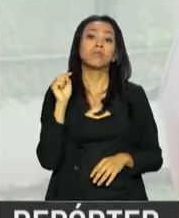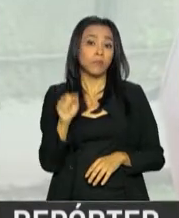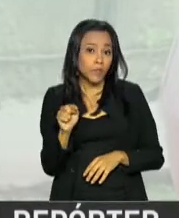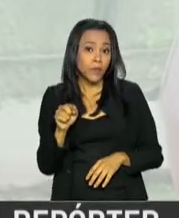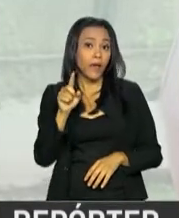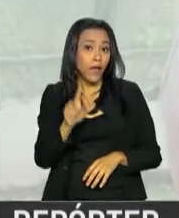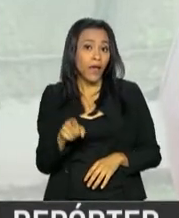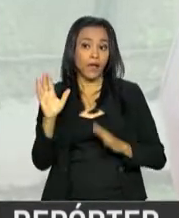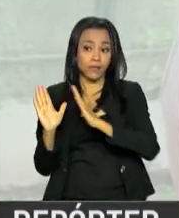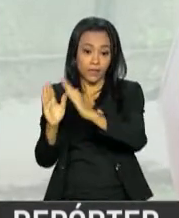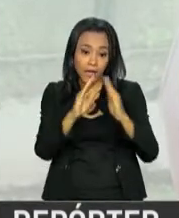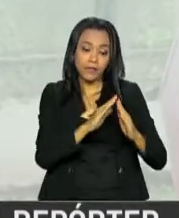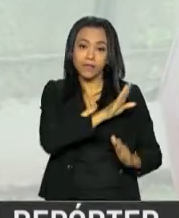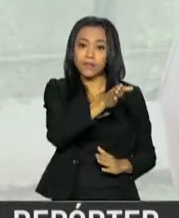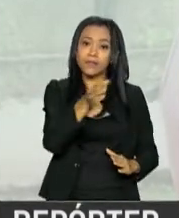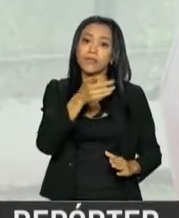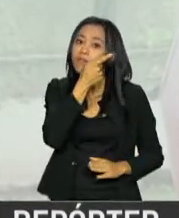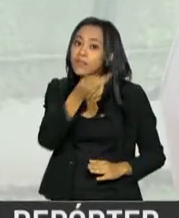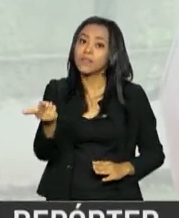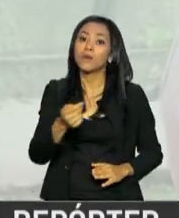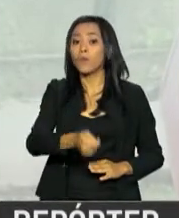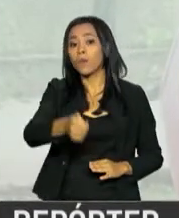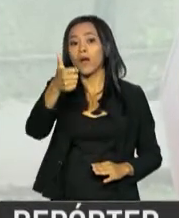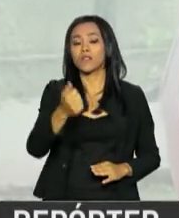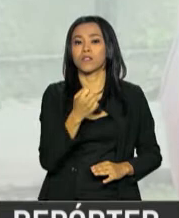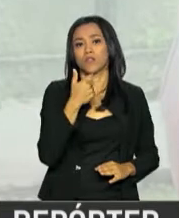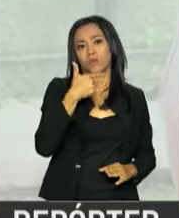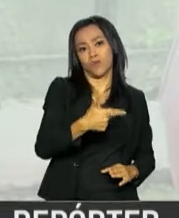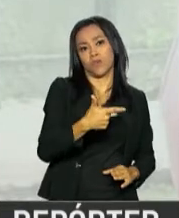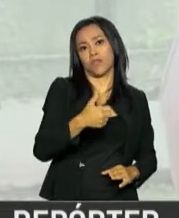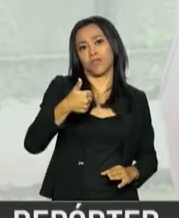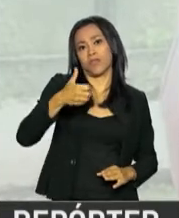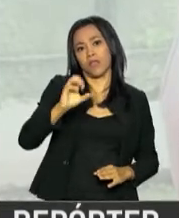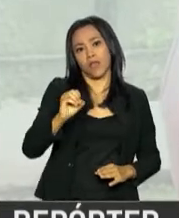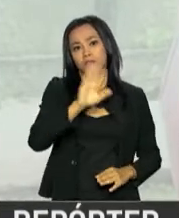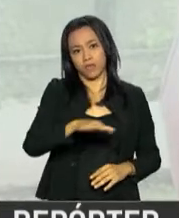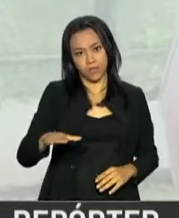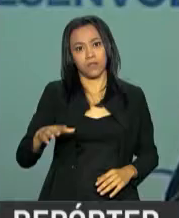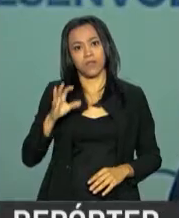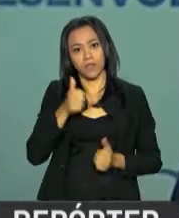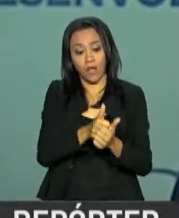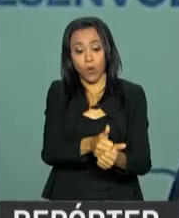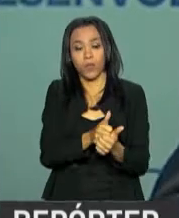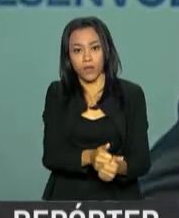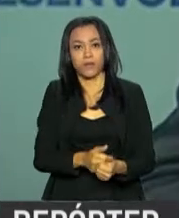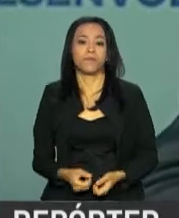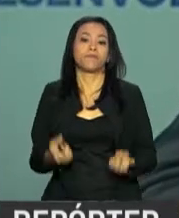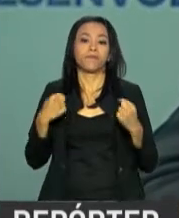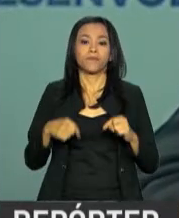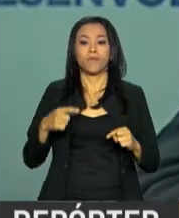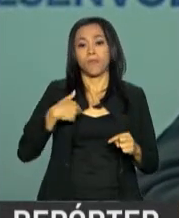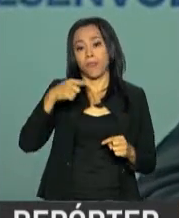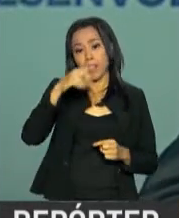os domicílios recebem visitas. São quase 210 mil crianças acompanhadas. Eu acredito muito que é o